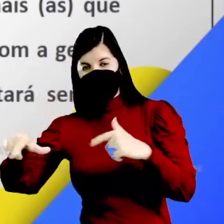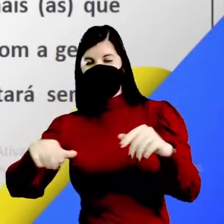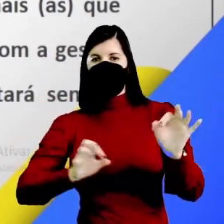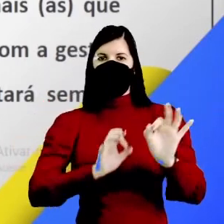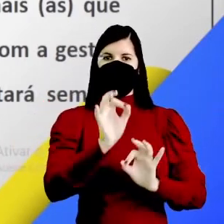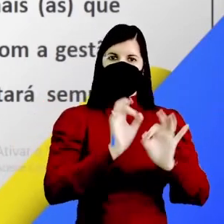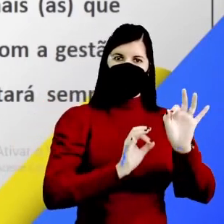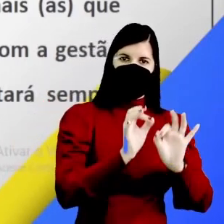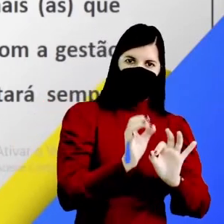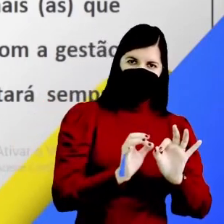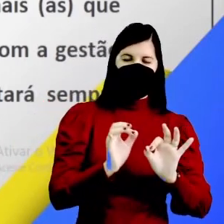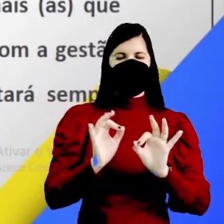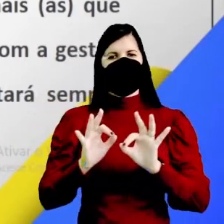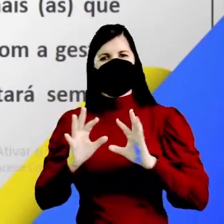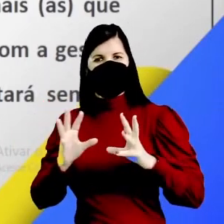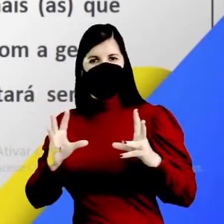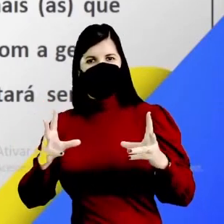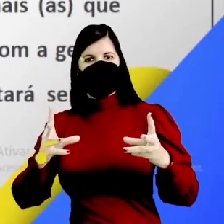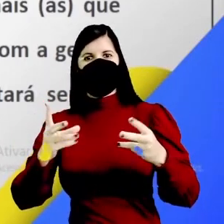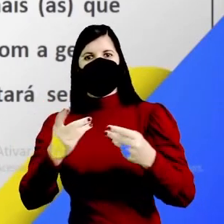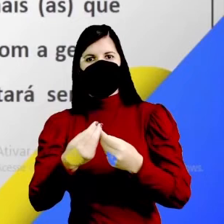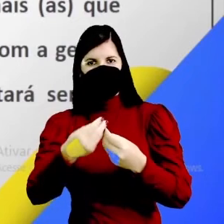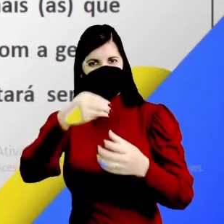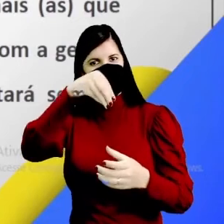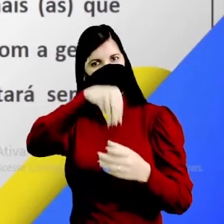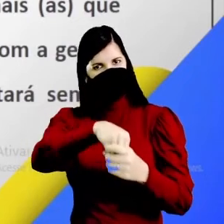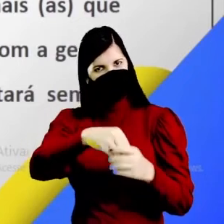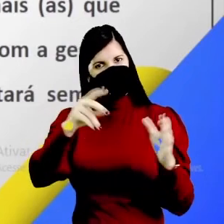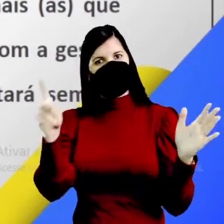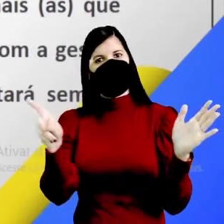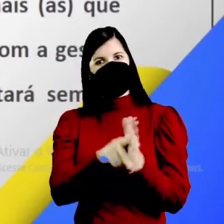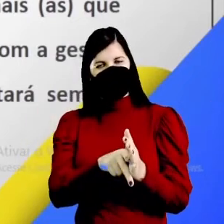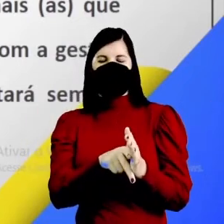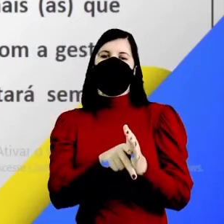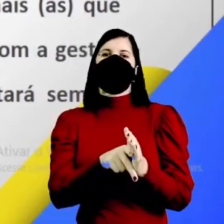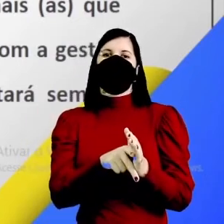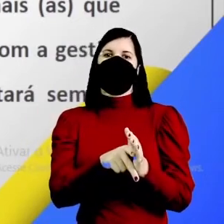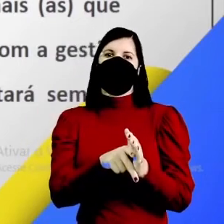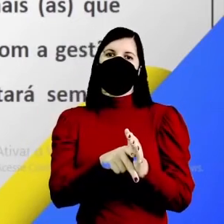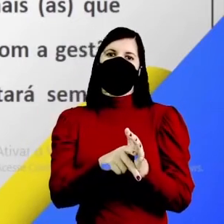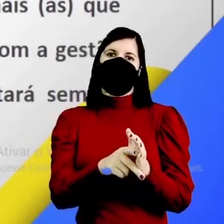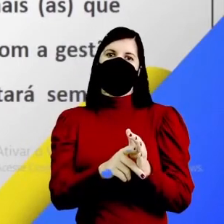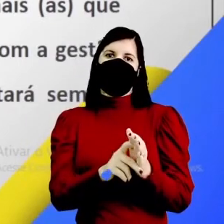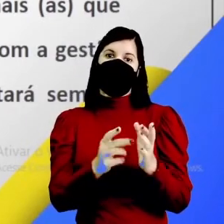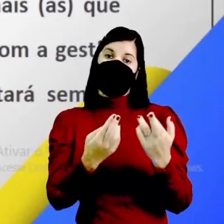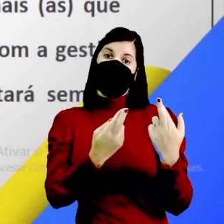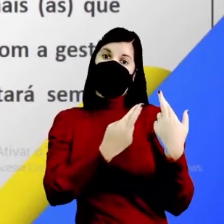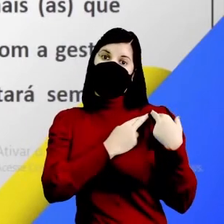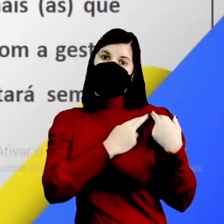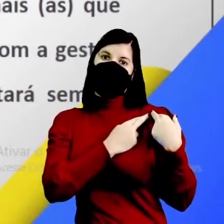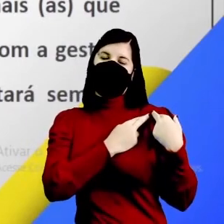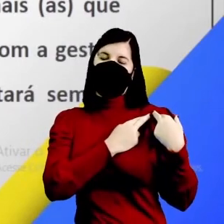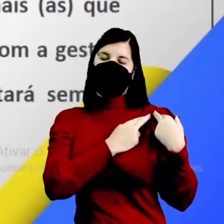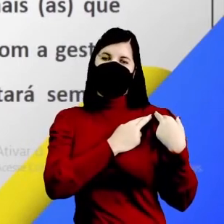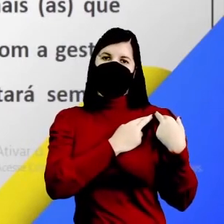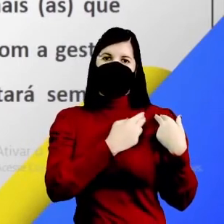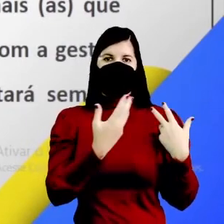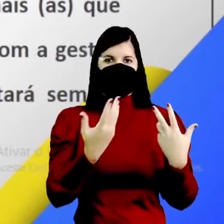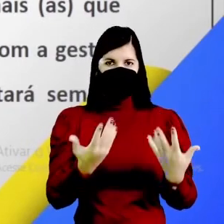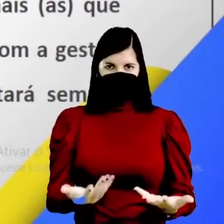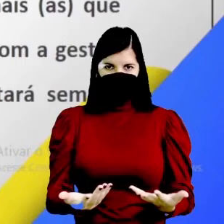organização, as atividades, tudo aquilo, tudo que está dentro da unidade informacional vai estar sobre nossa responsabilidade,